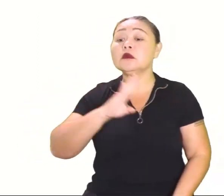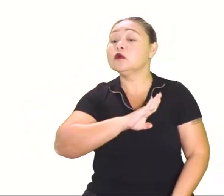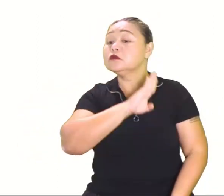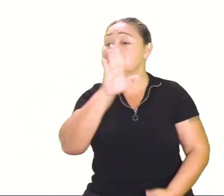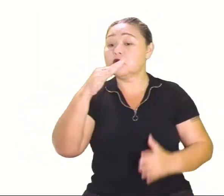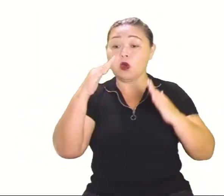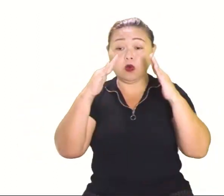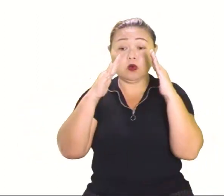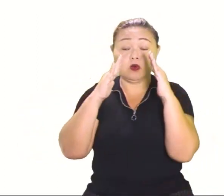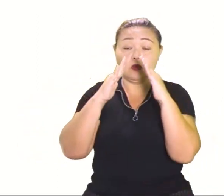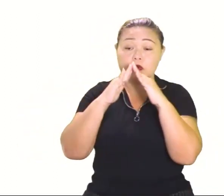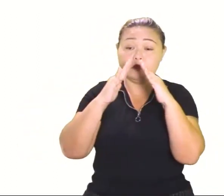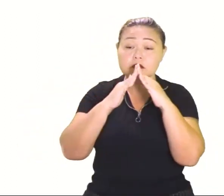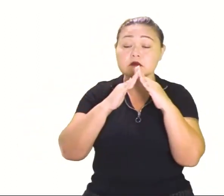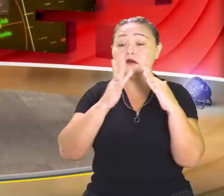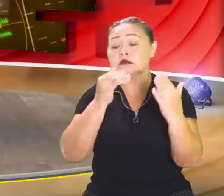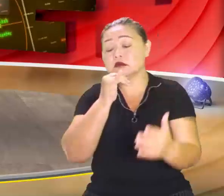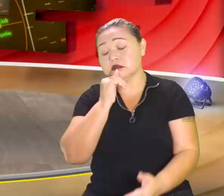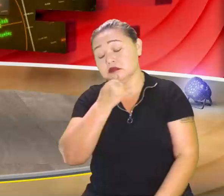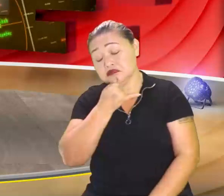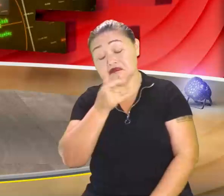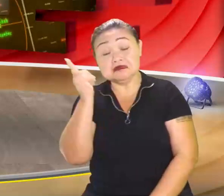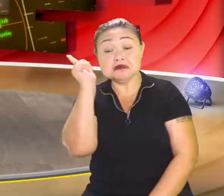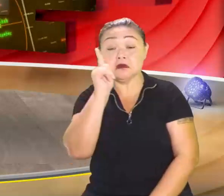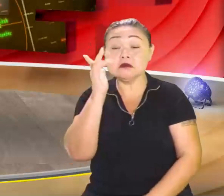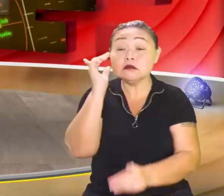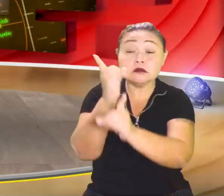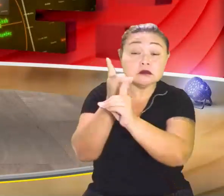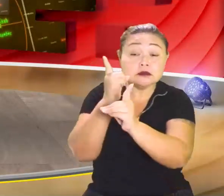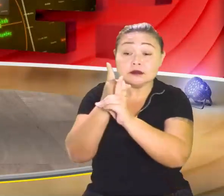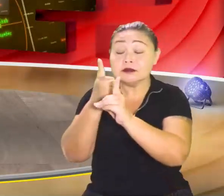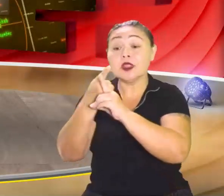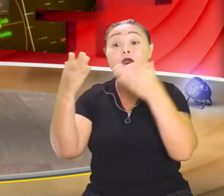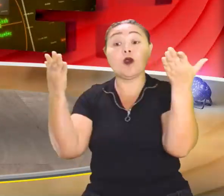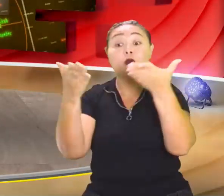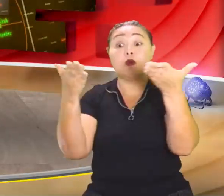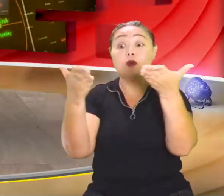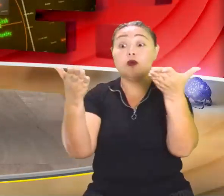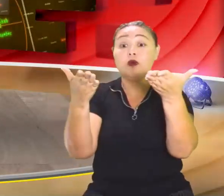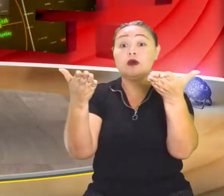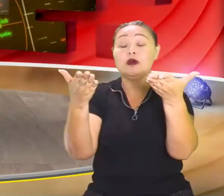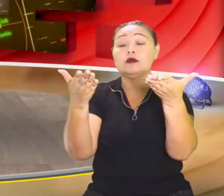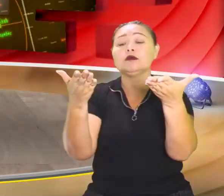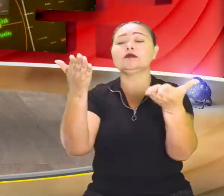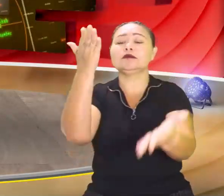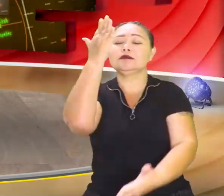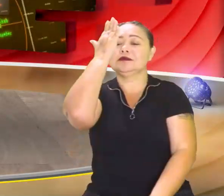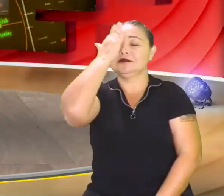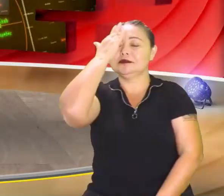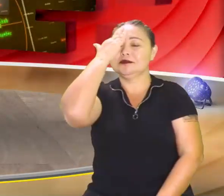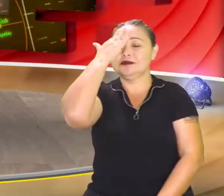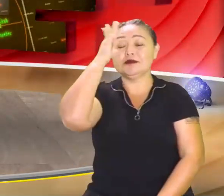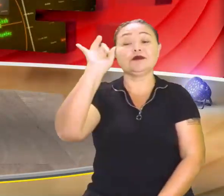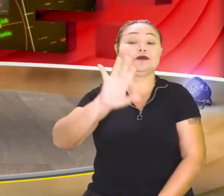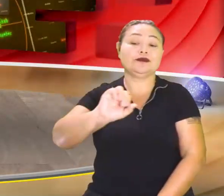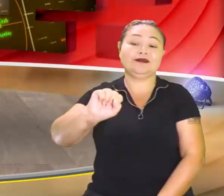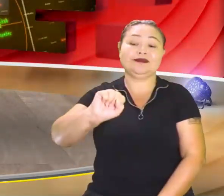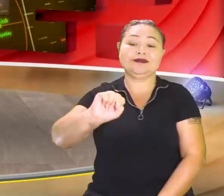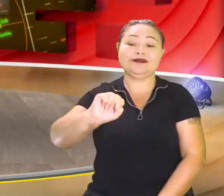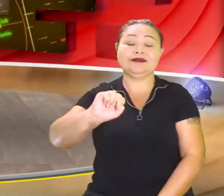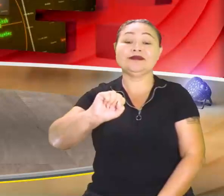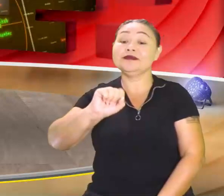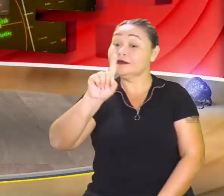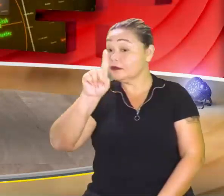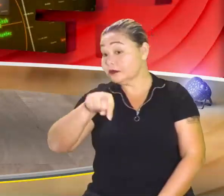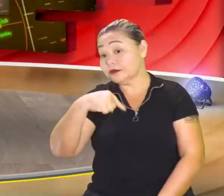casa ontem meio triste, meio assim, poxa, eu não consegui achar, hoje falou, Ah, eu sabia que o senhor era 8.